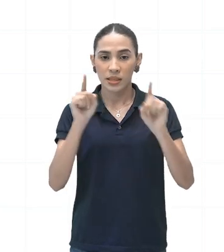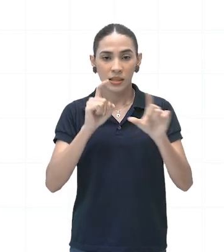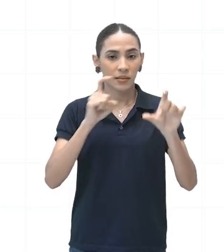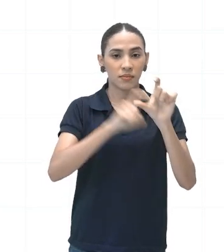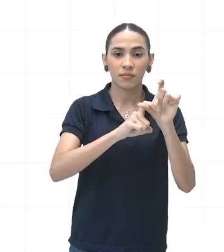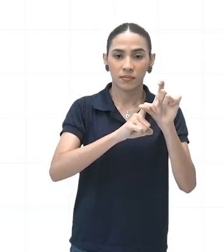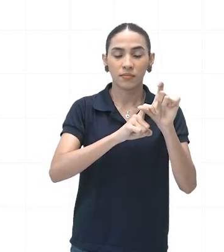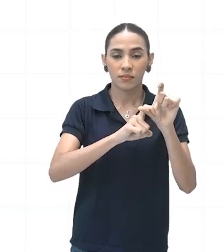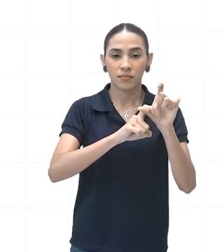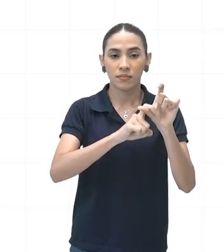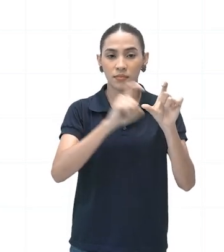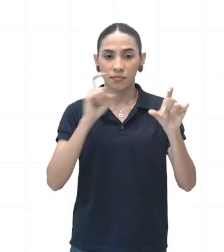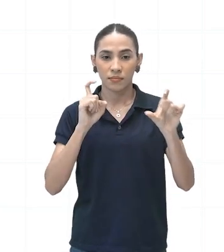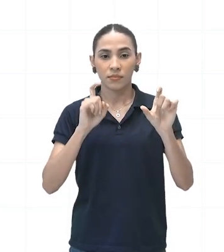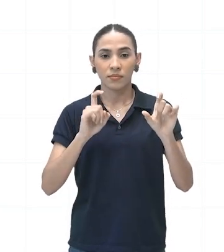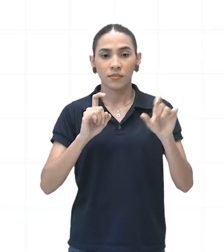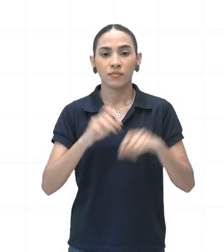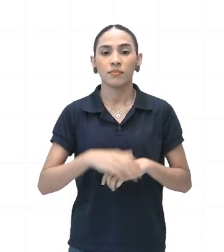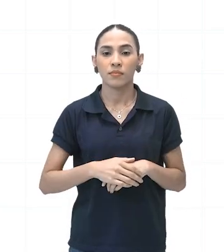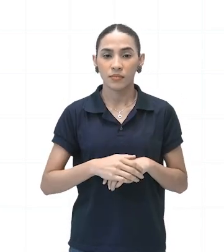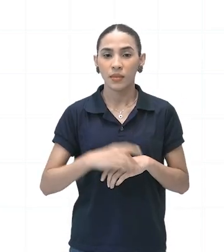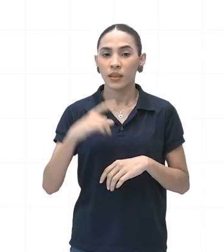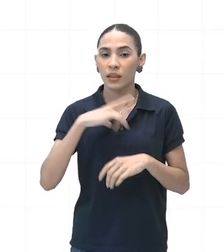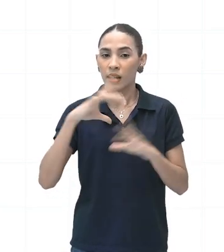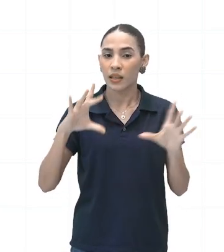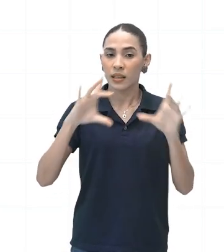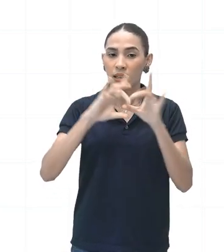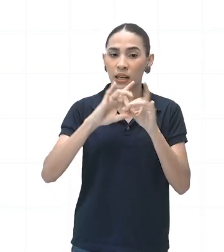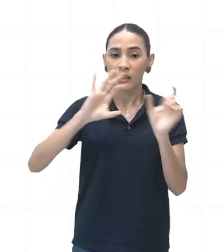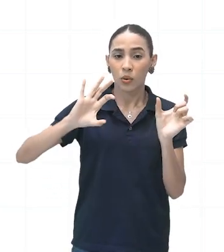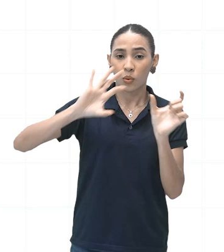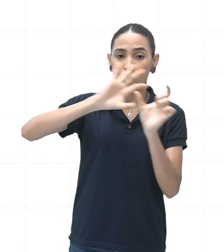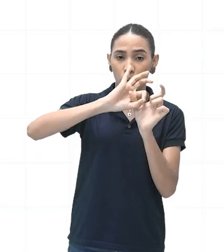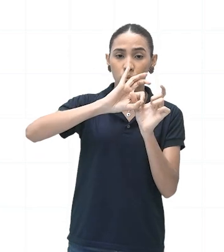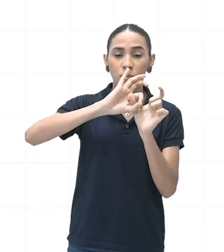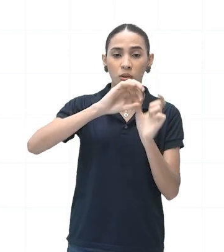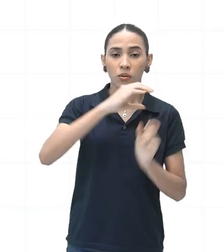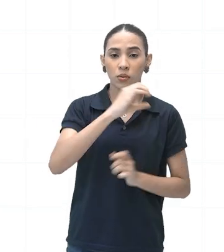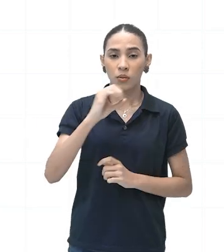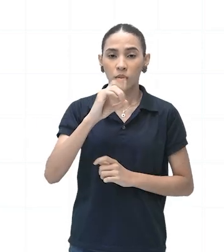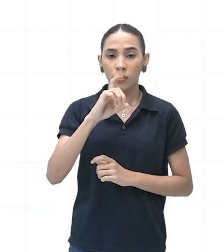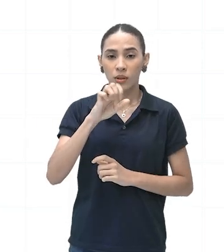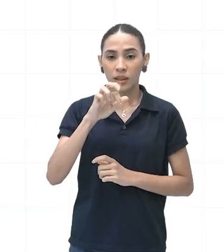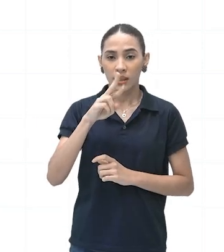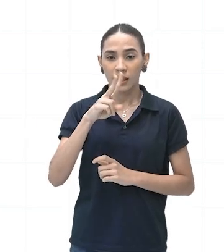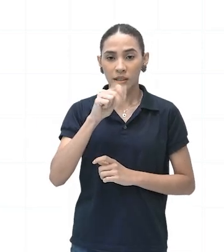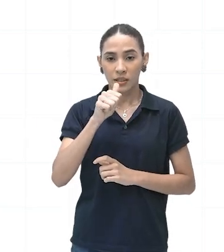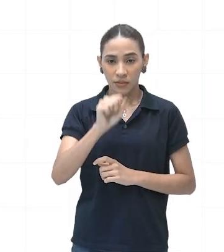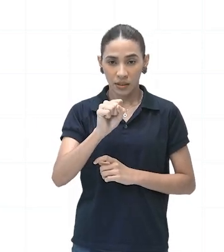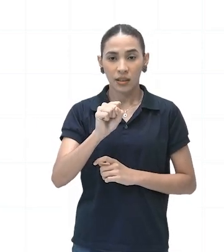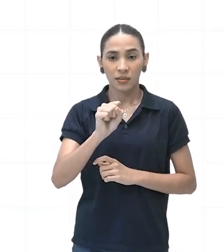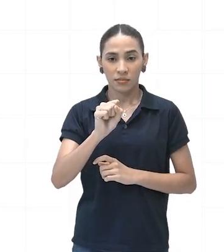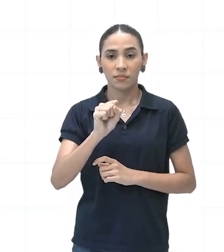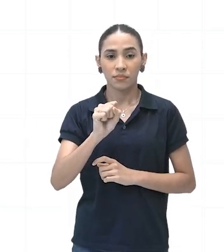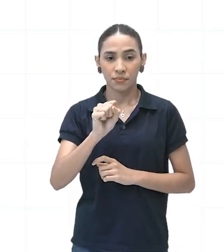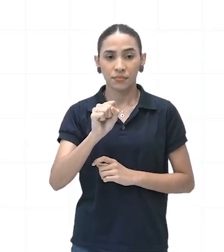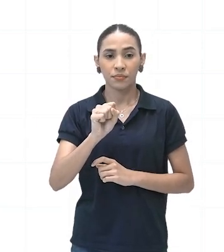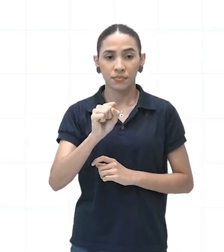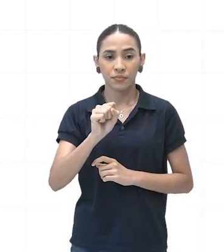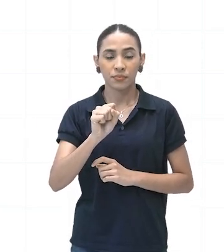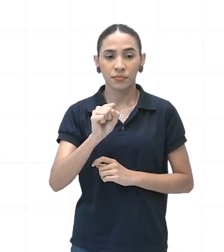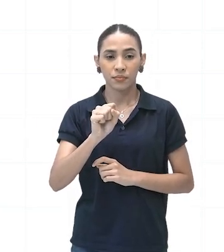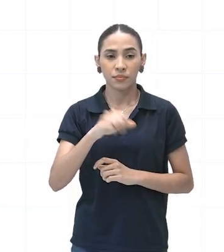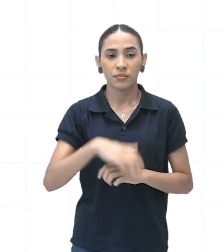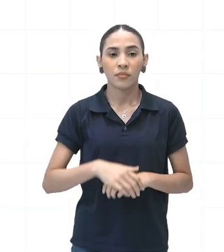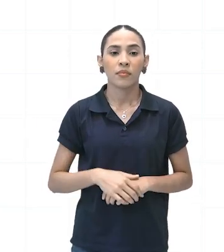outras. Estas ou vêm ligadas pelas conjunções coordenativas, como a gente viu lá sobre a